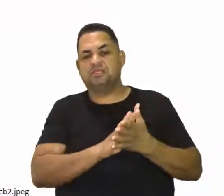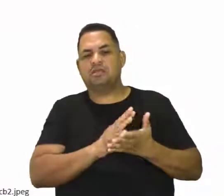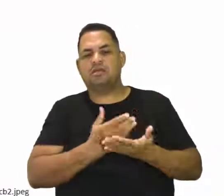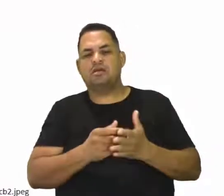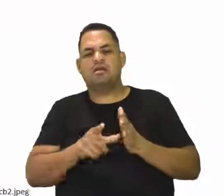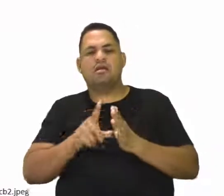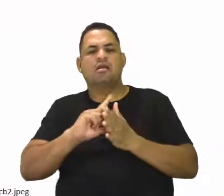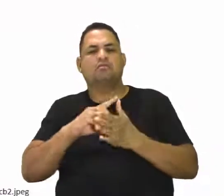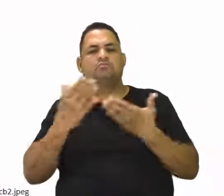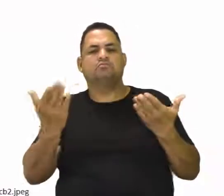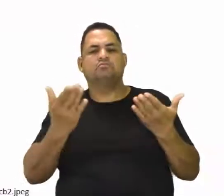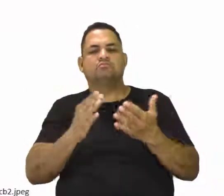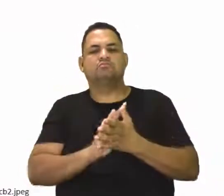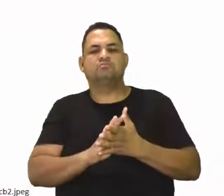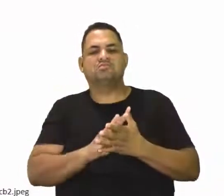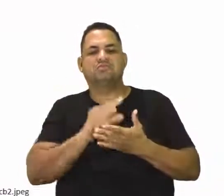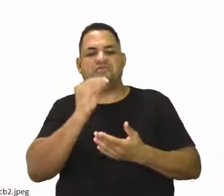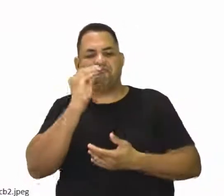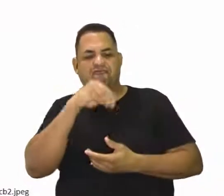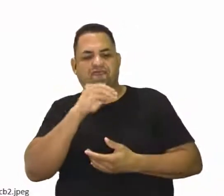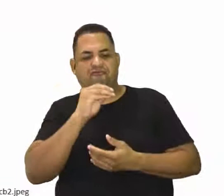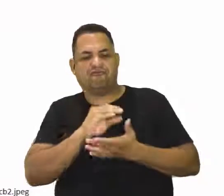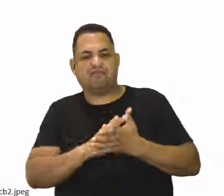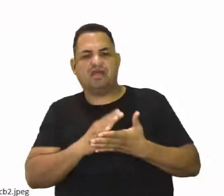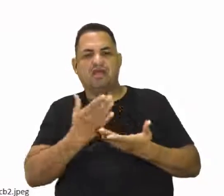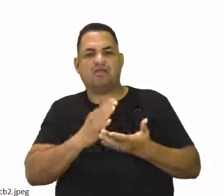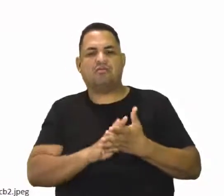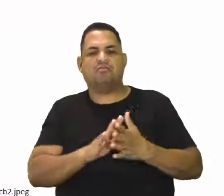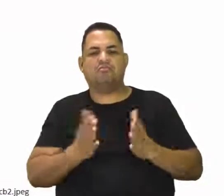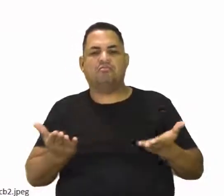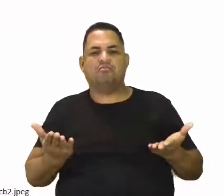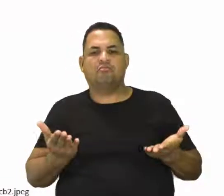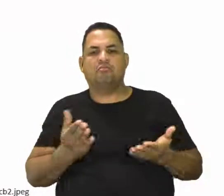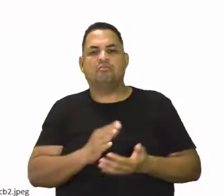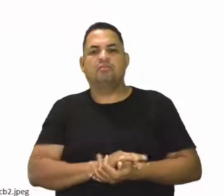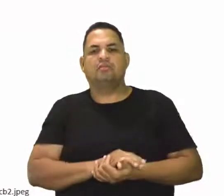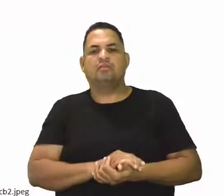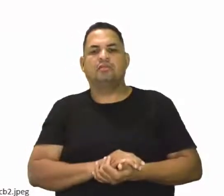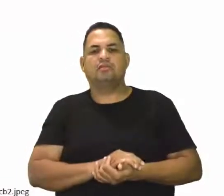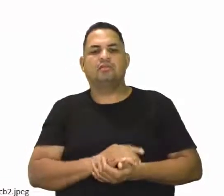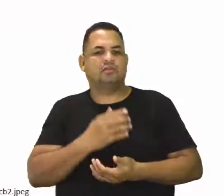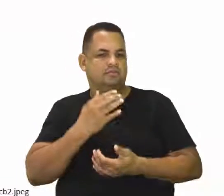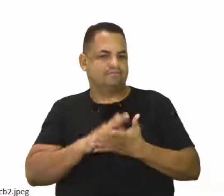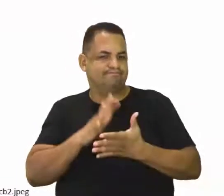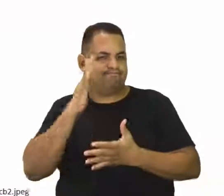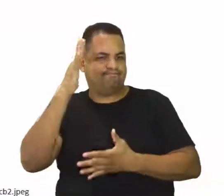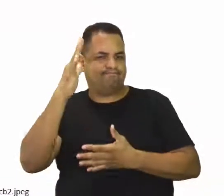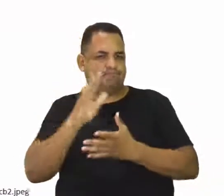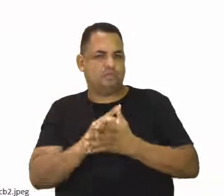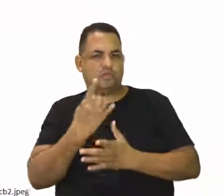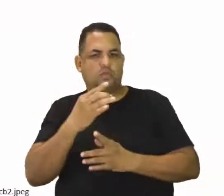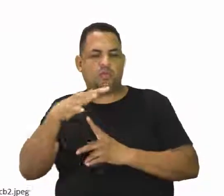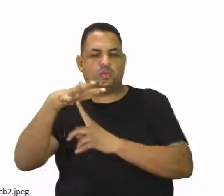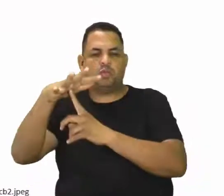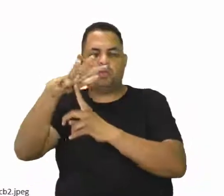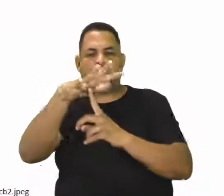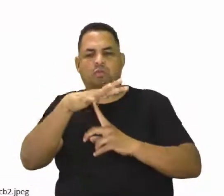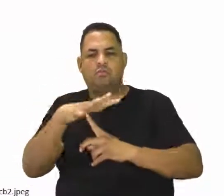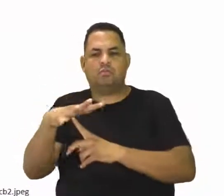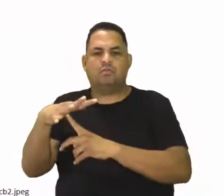ela era muito pobre vocês imagine um helicóptero desse daqui ó a